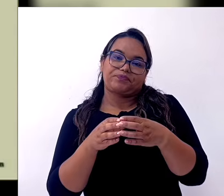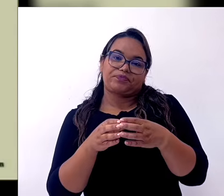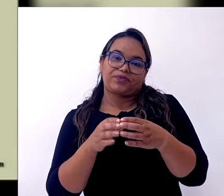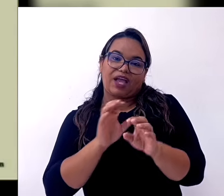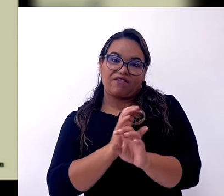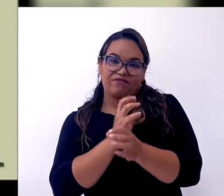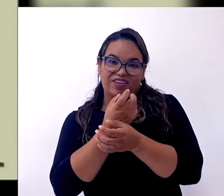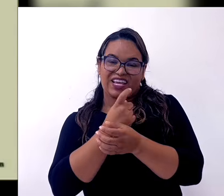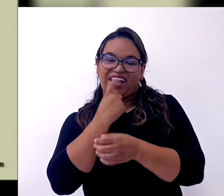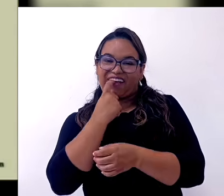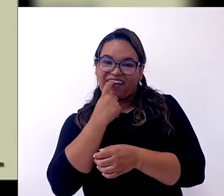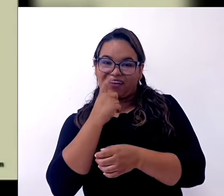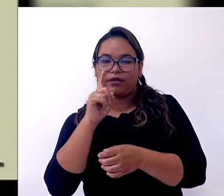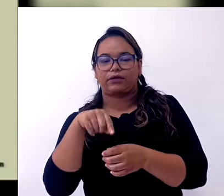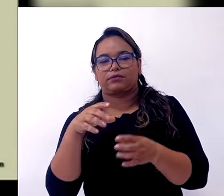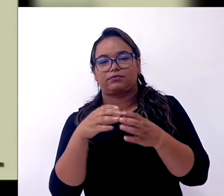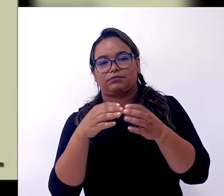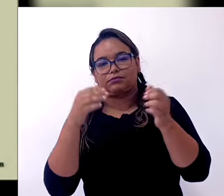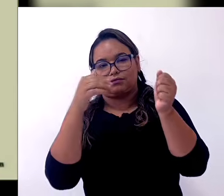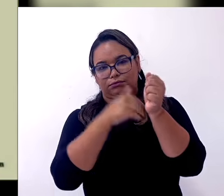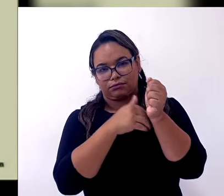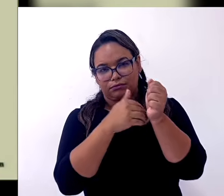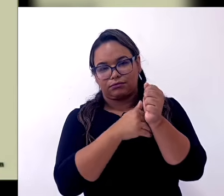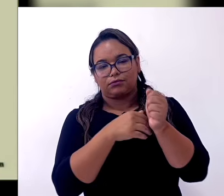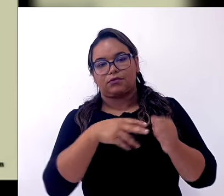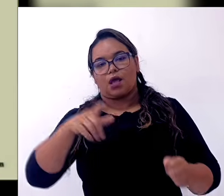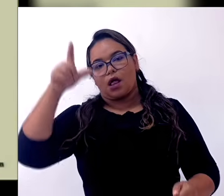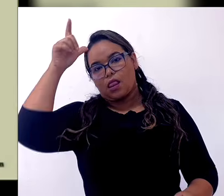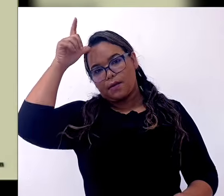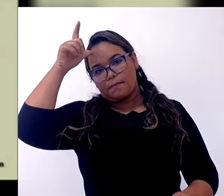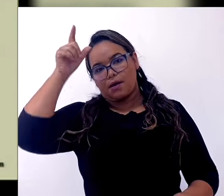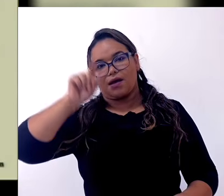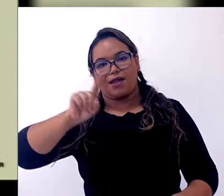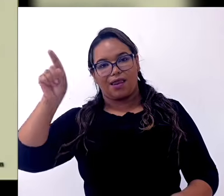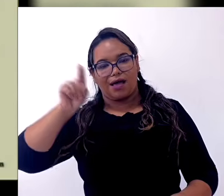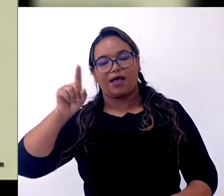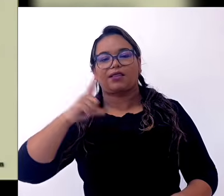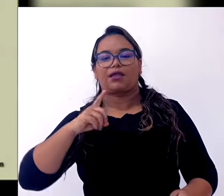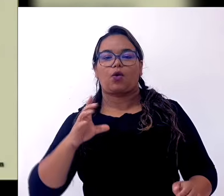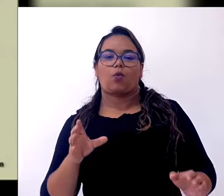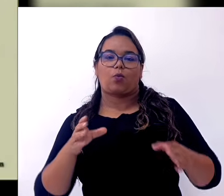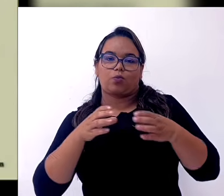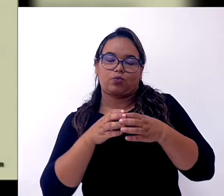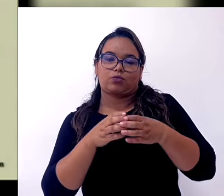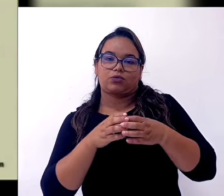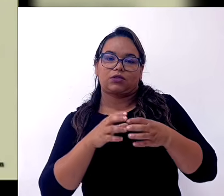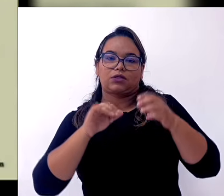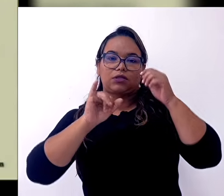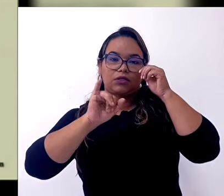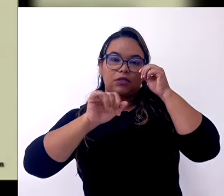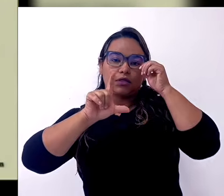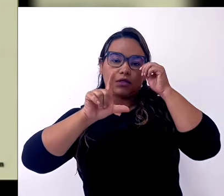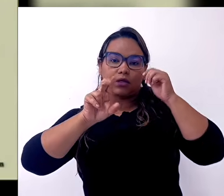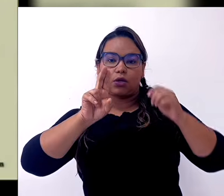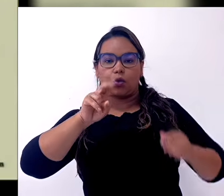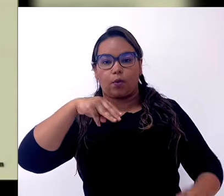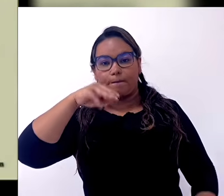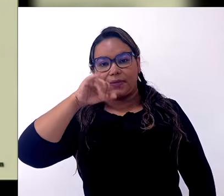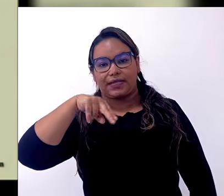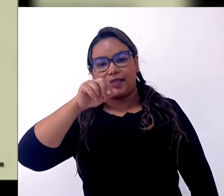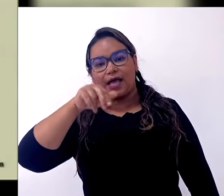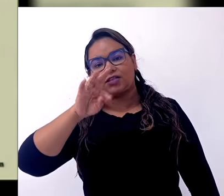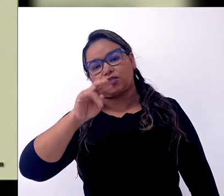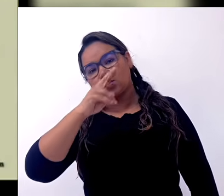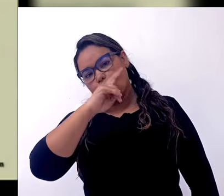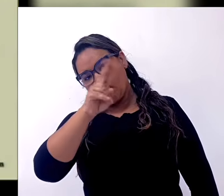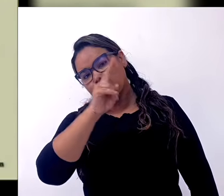Alan Greenspan, David Rockefeller, Edmund Rothschild, Peter Wallenberg. Esses são os banqueiros deste sistema.